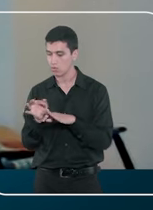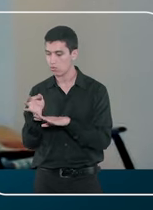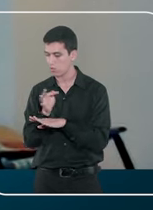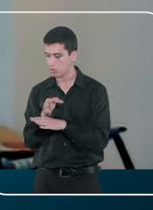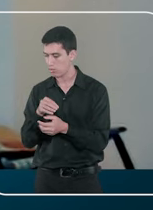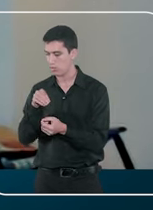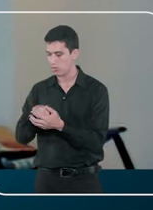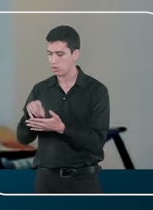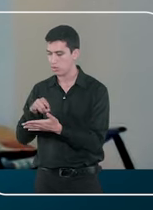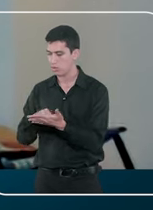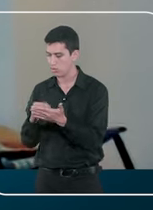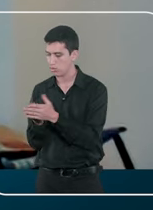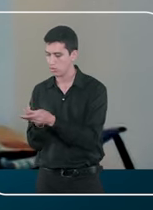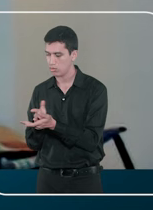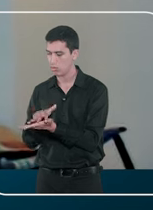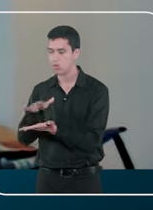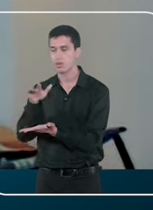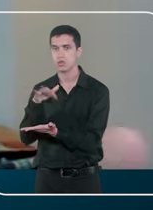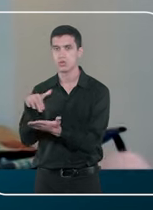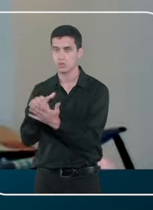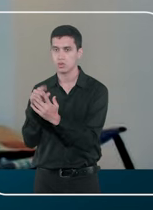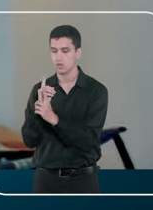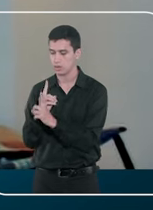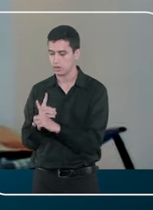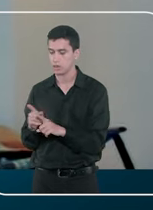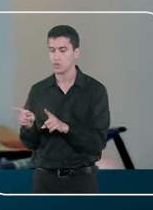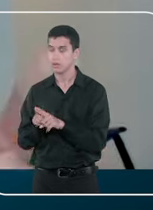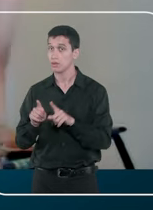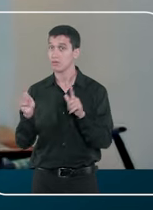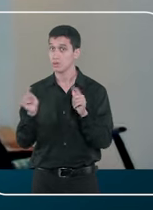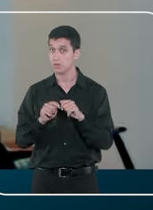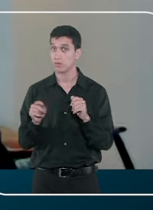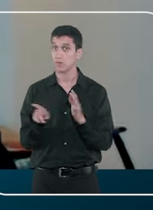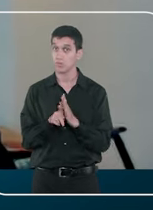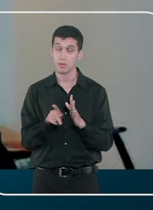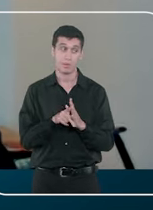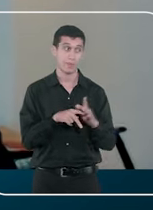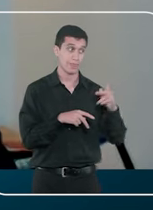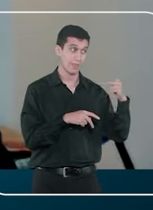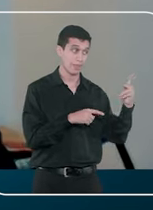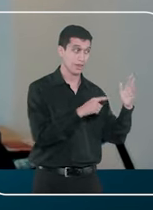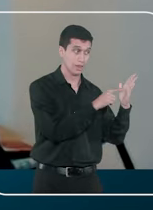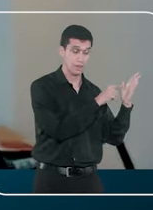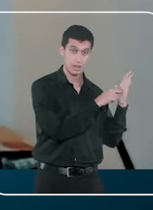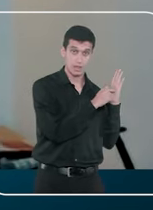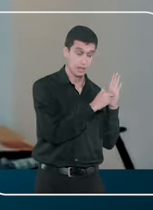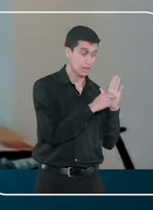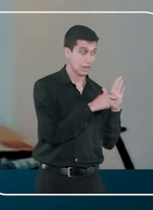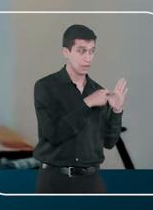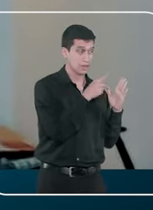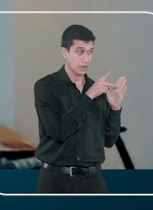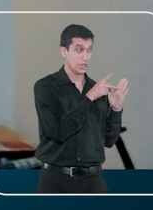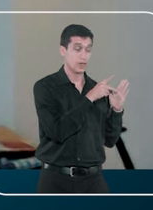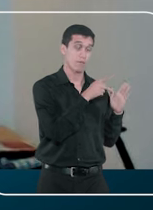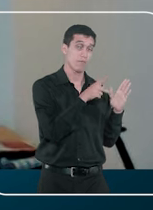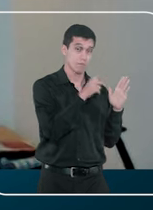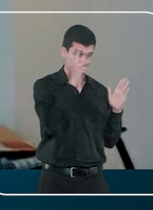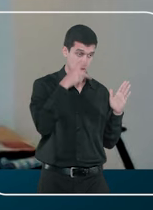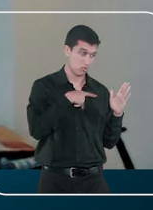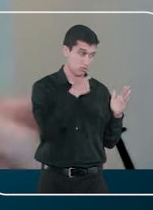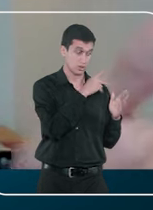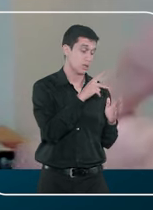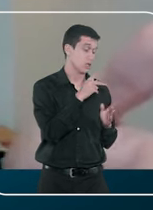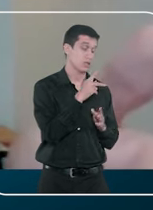autos. Esse acesso é possível ao defensor desse investigado e, nos casos de